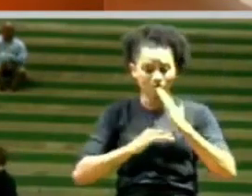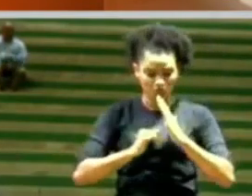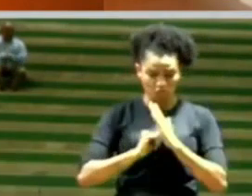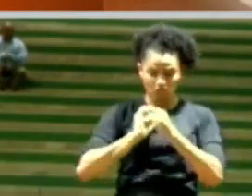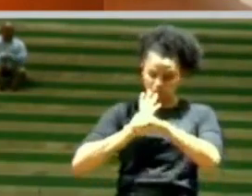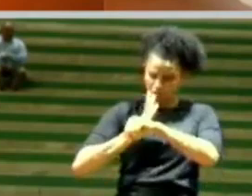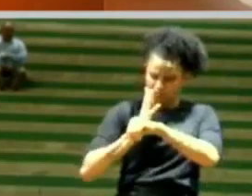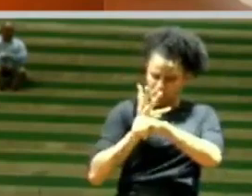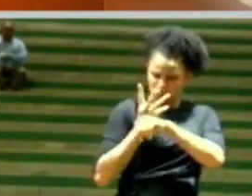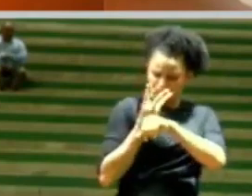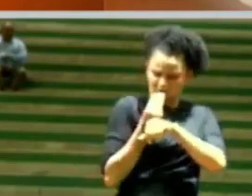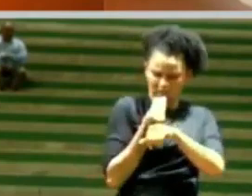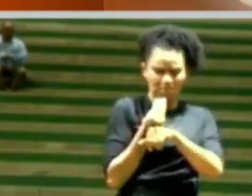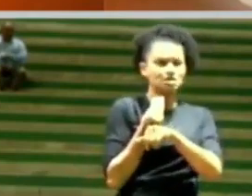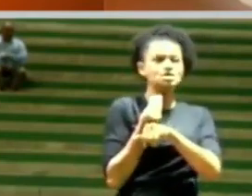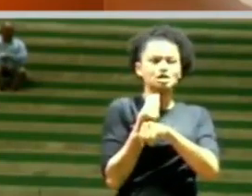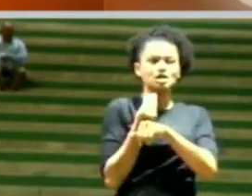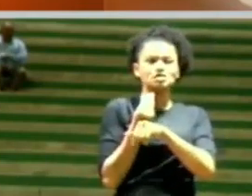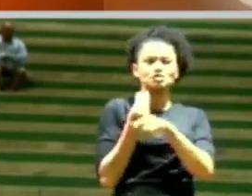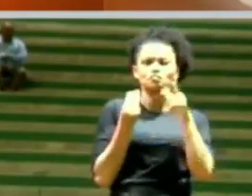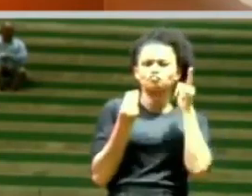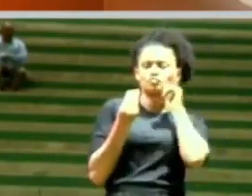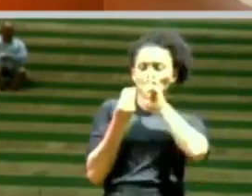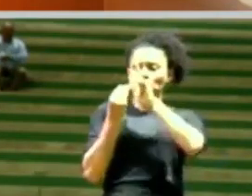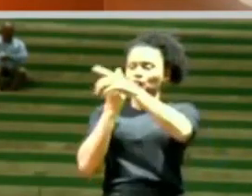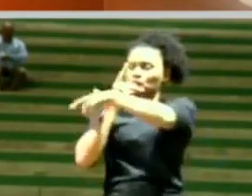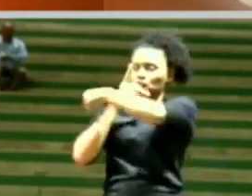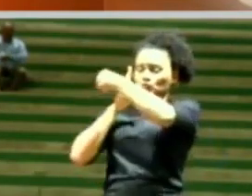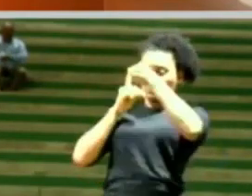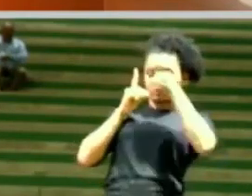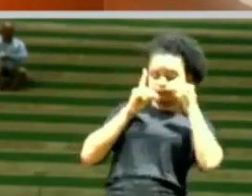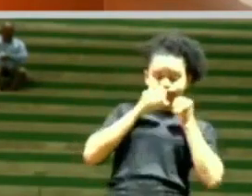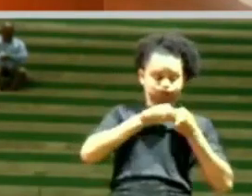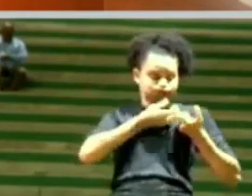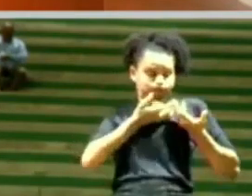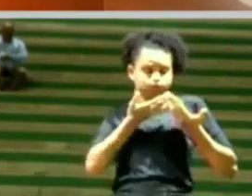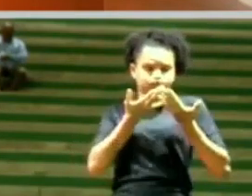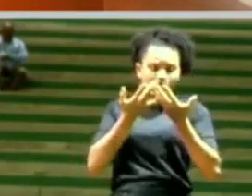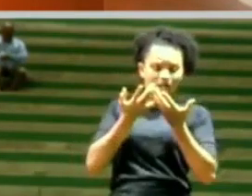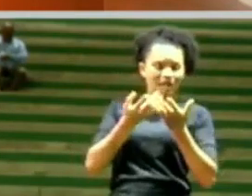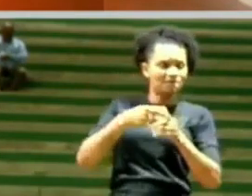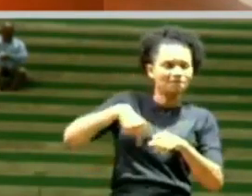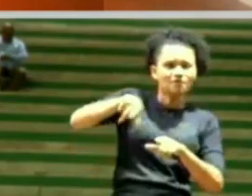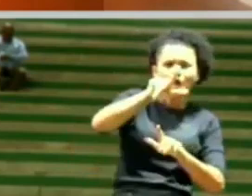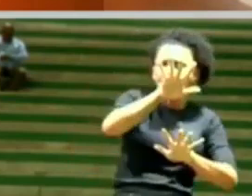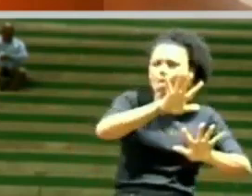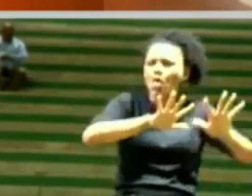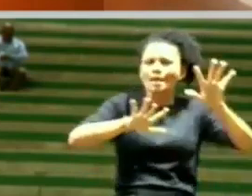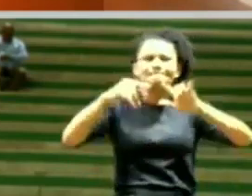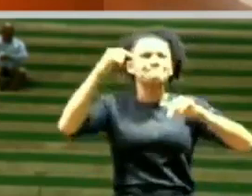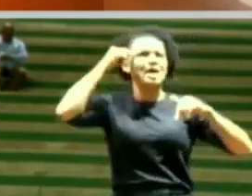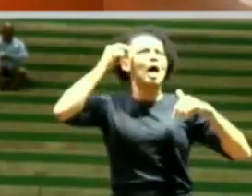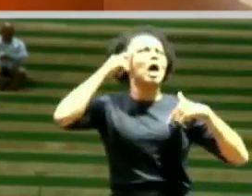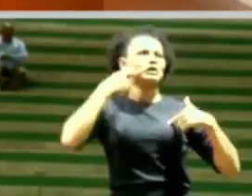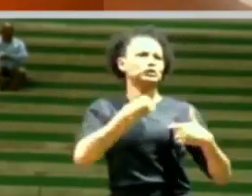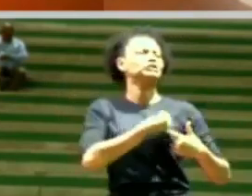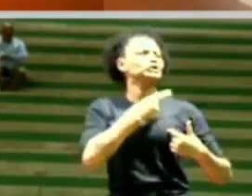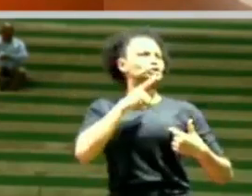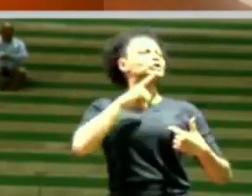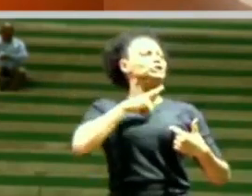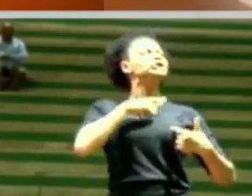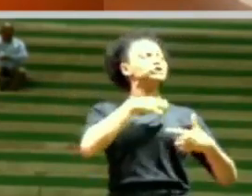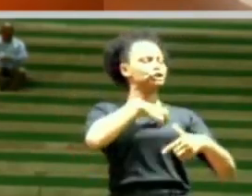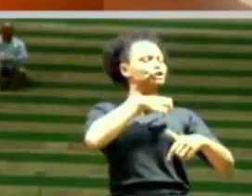o genuíno avivamento é levá-la a pensar que está vivendo avivamento sem estar